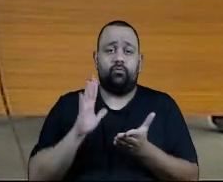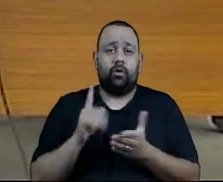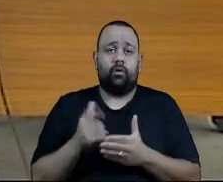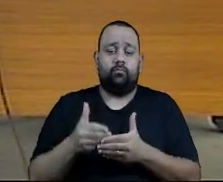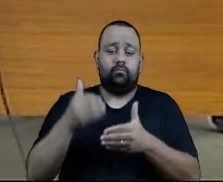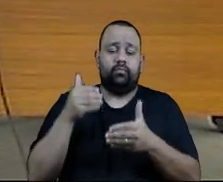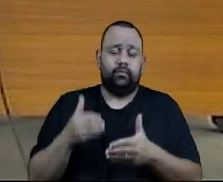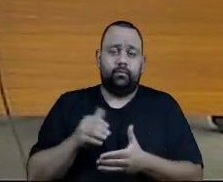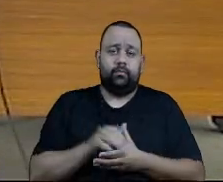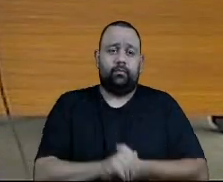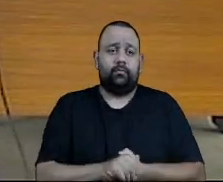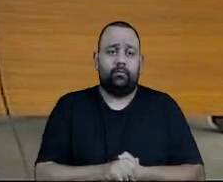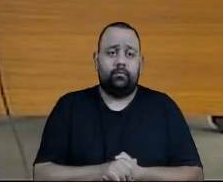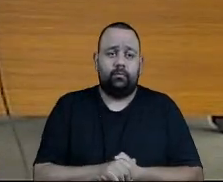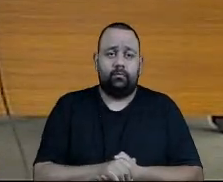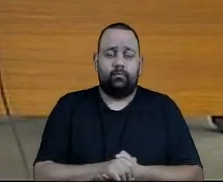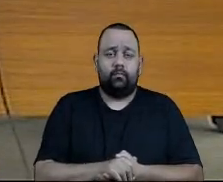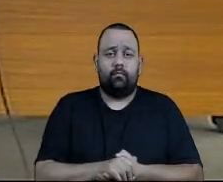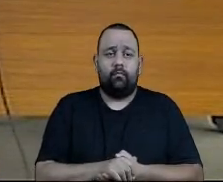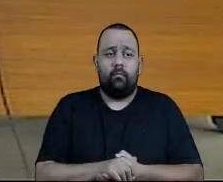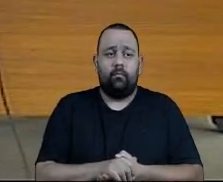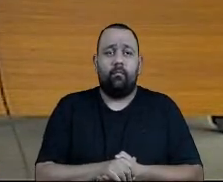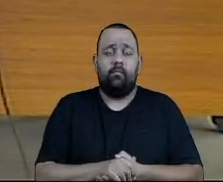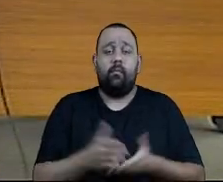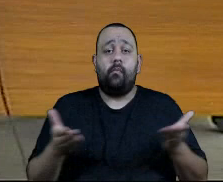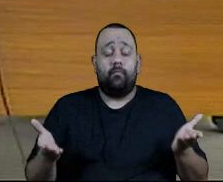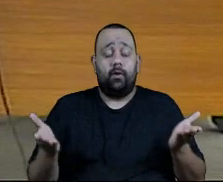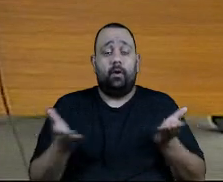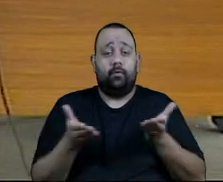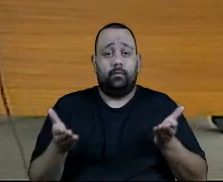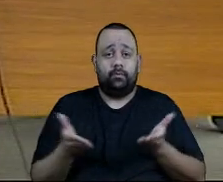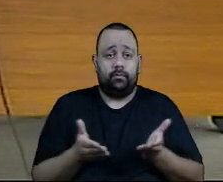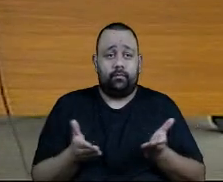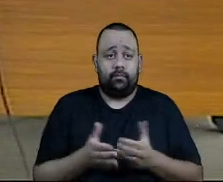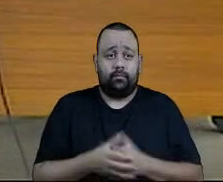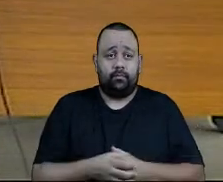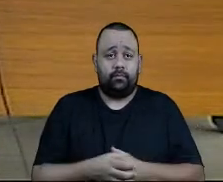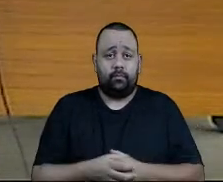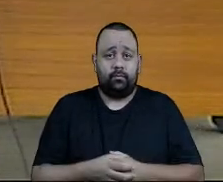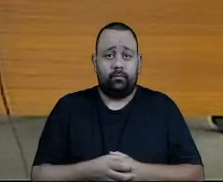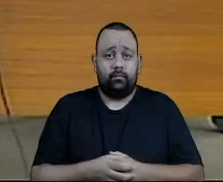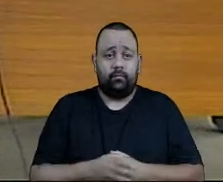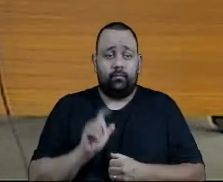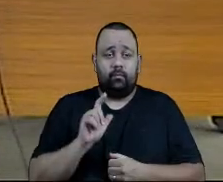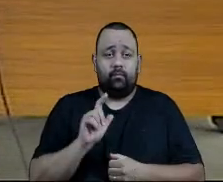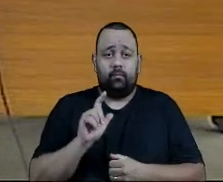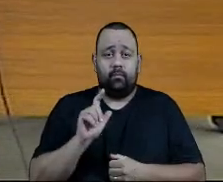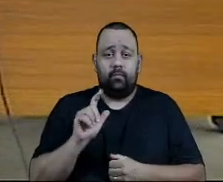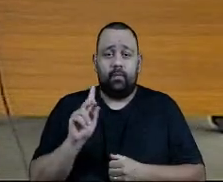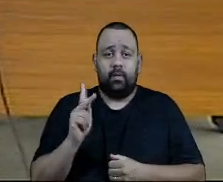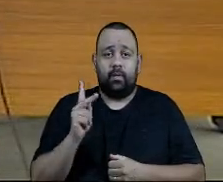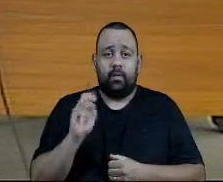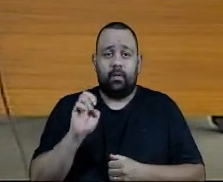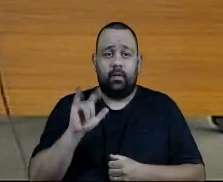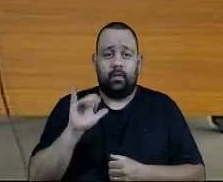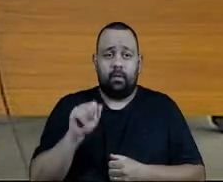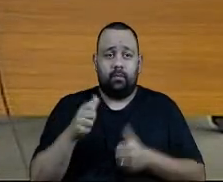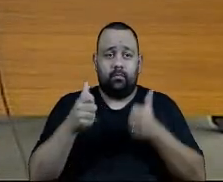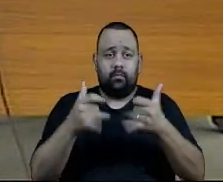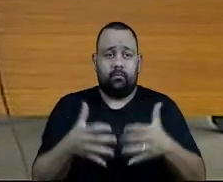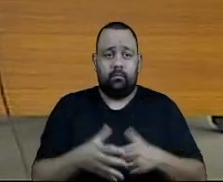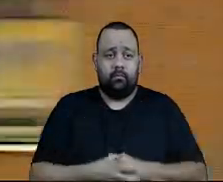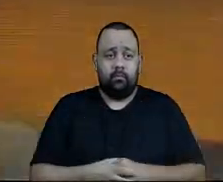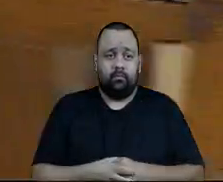em compromissos já agendados anteriormente. Passamos então a palavra para a Diane,